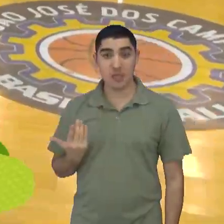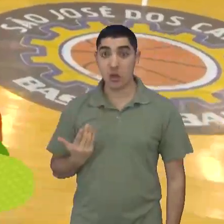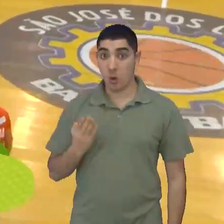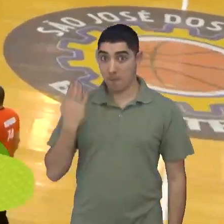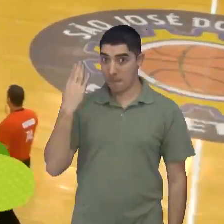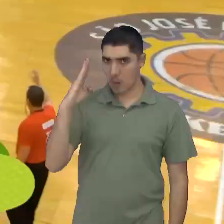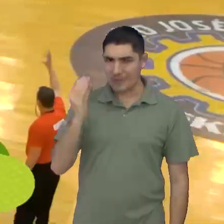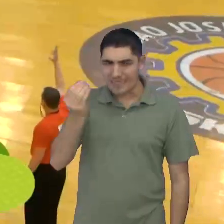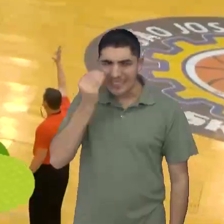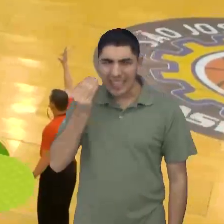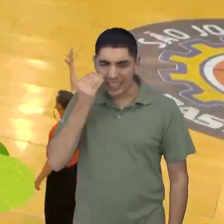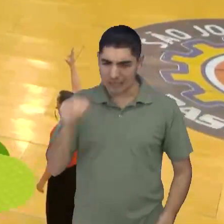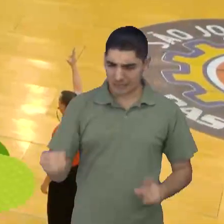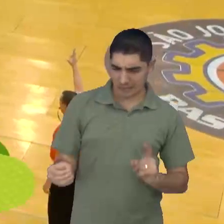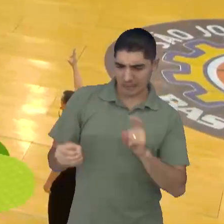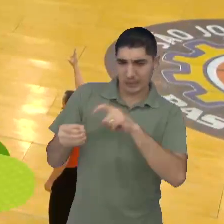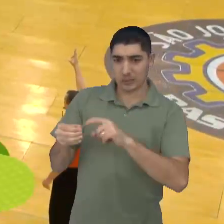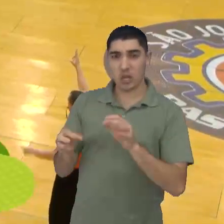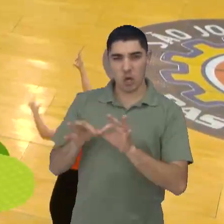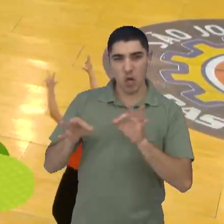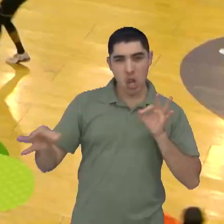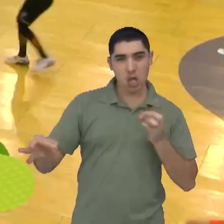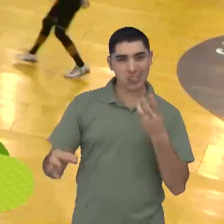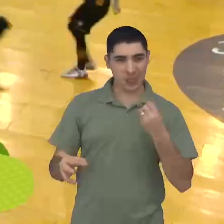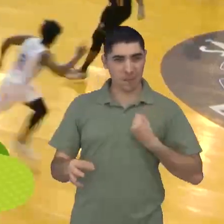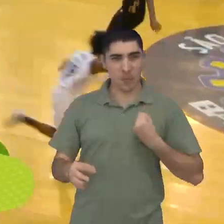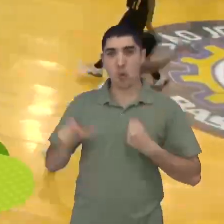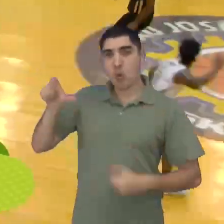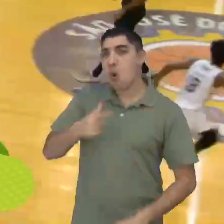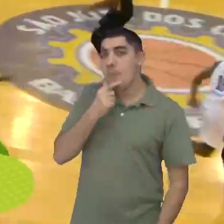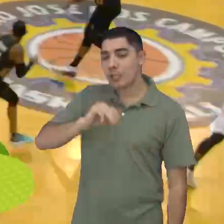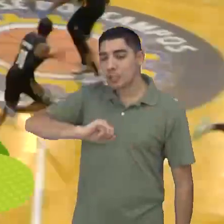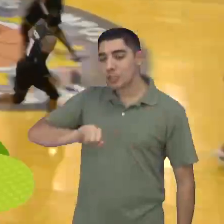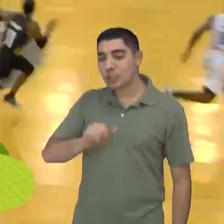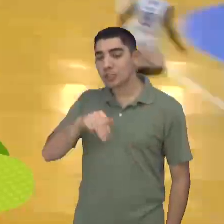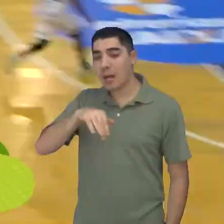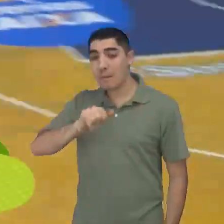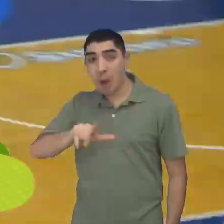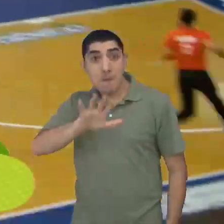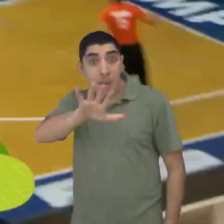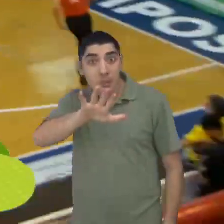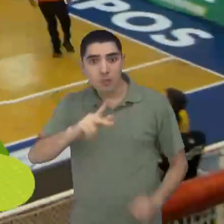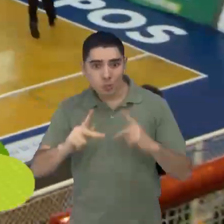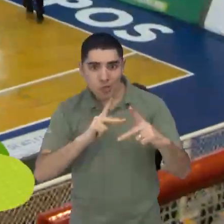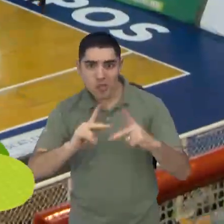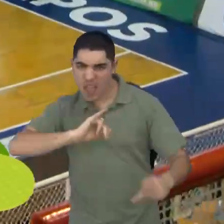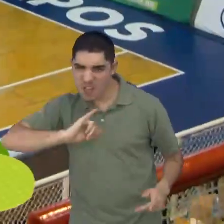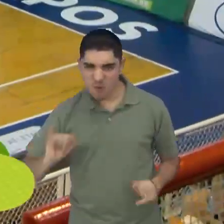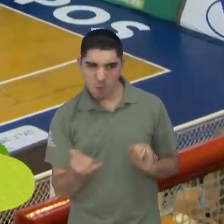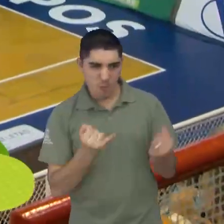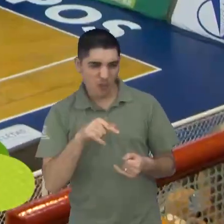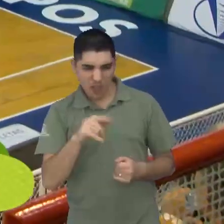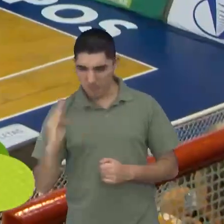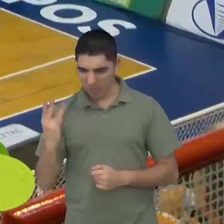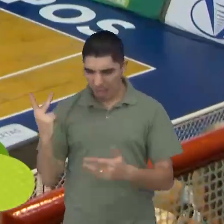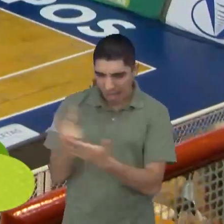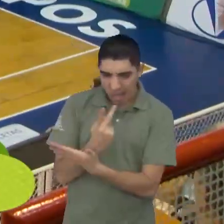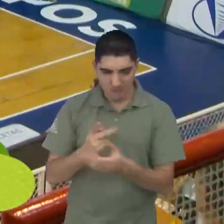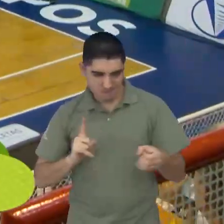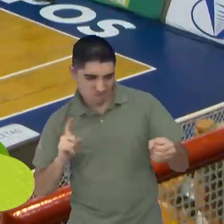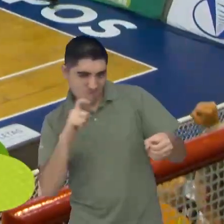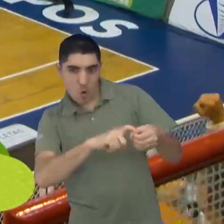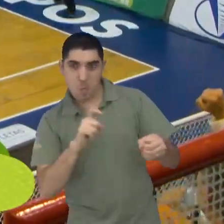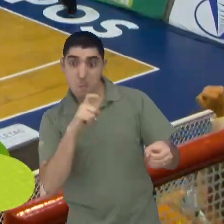Botafogo tentava reagir na bola de 3 de Jamal. Mas o São José explorava os erros do Botafogo e ampliava a vantagem